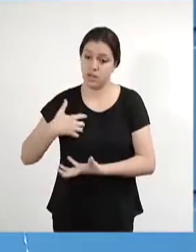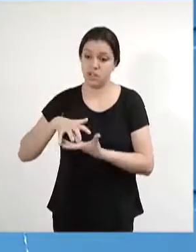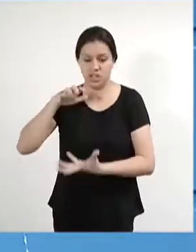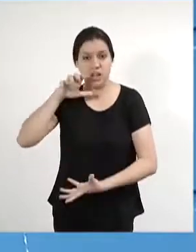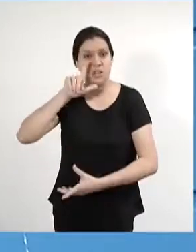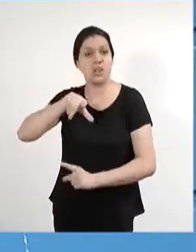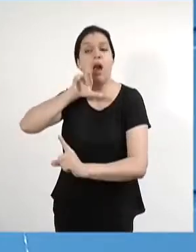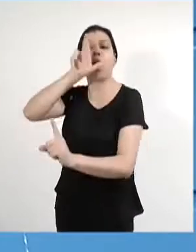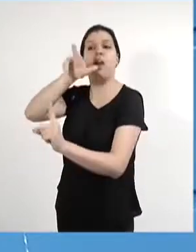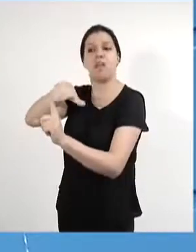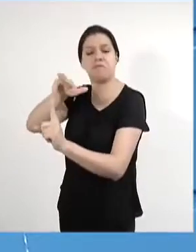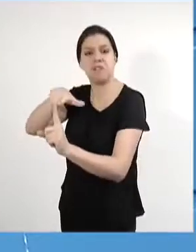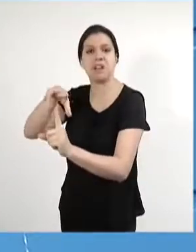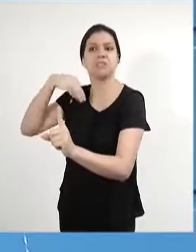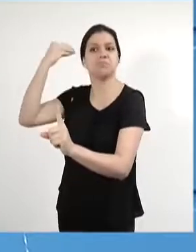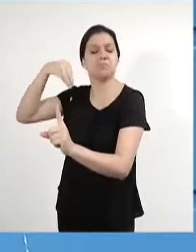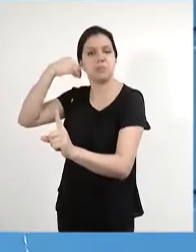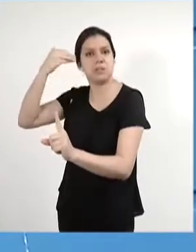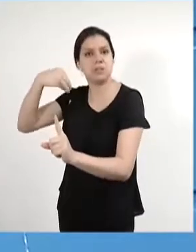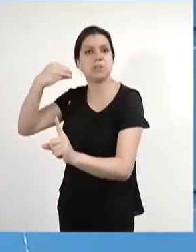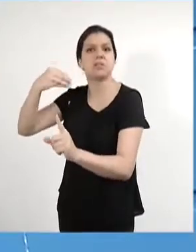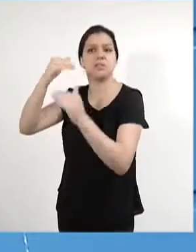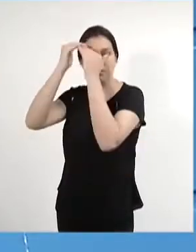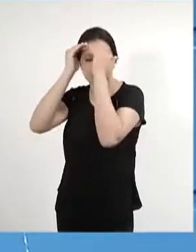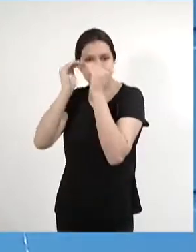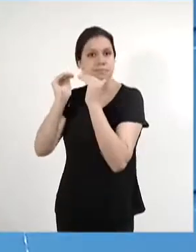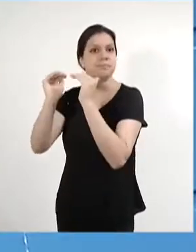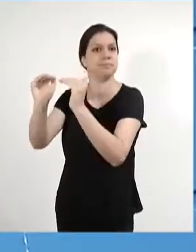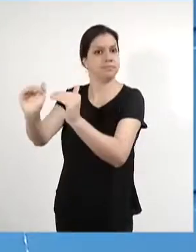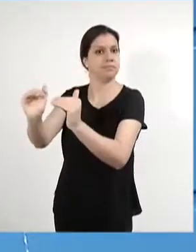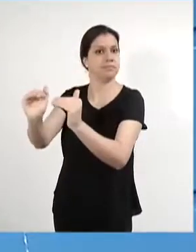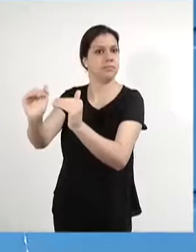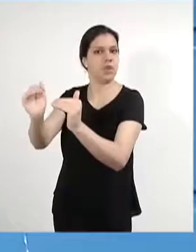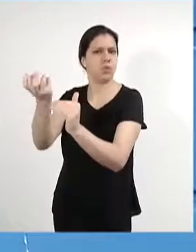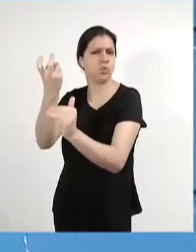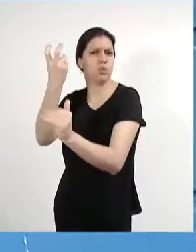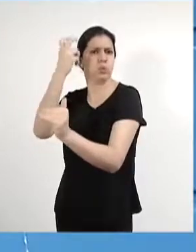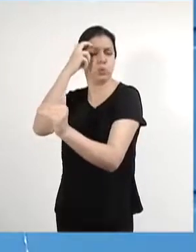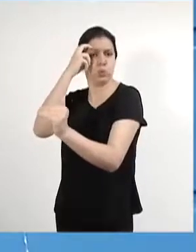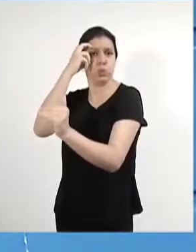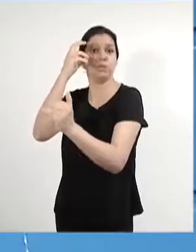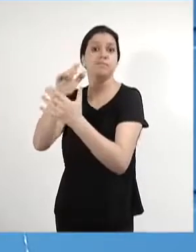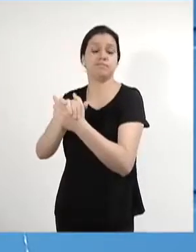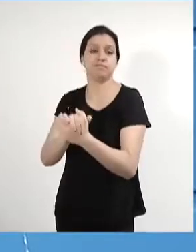sua experiência, pela sua sapiência. O idoso,